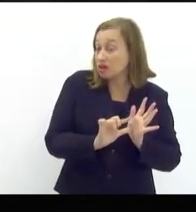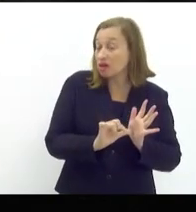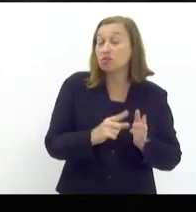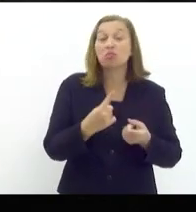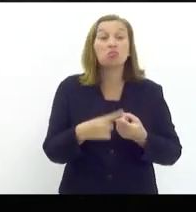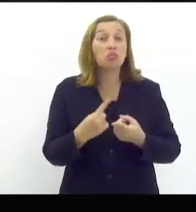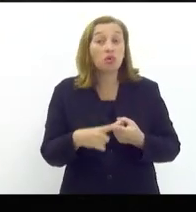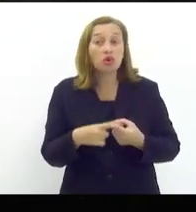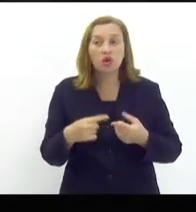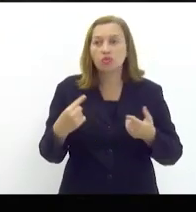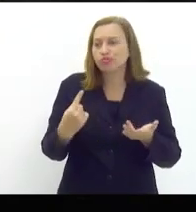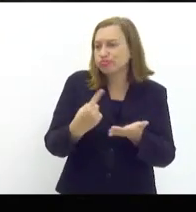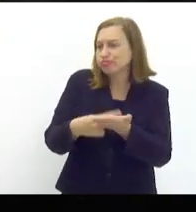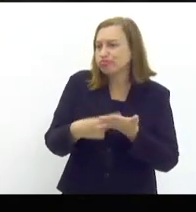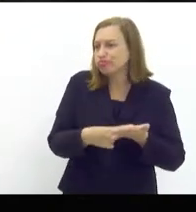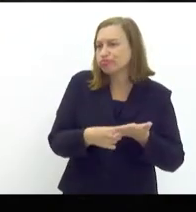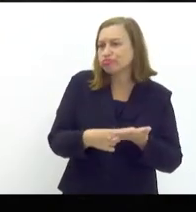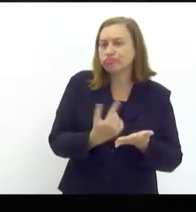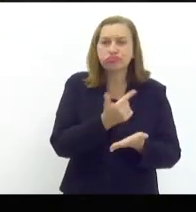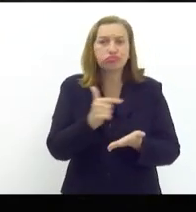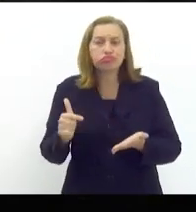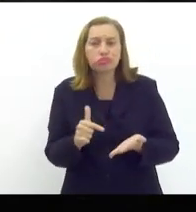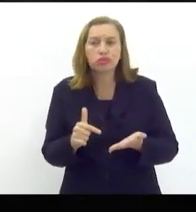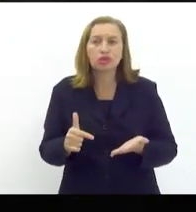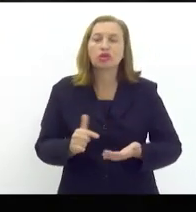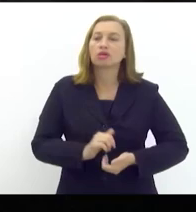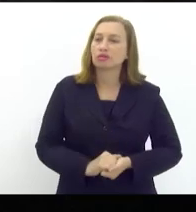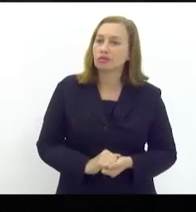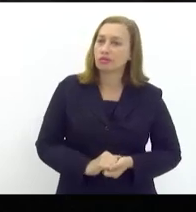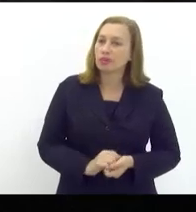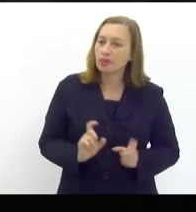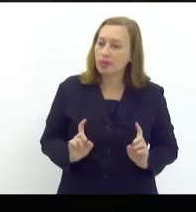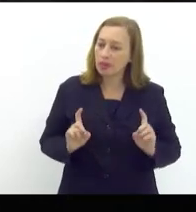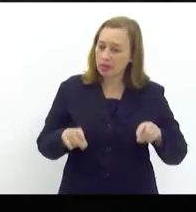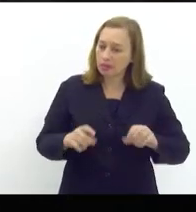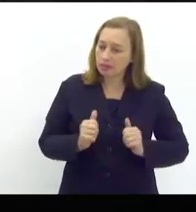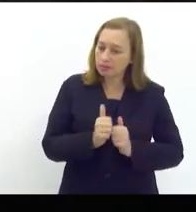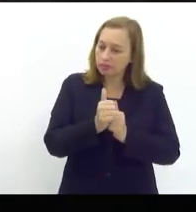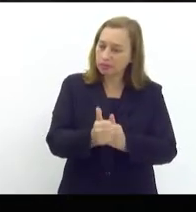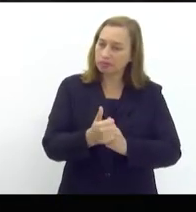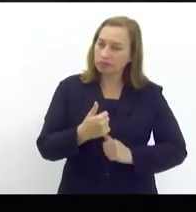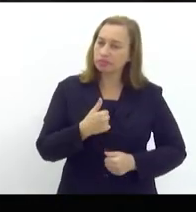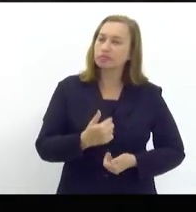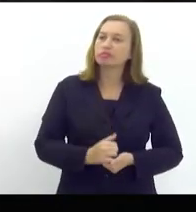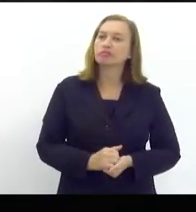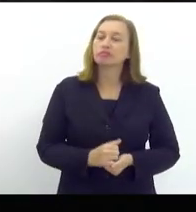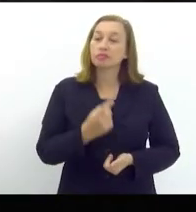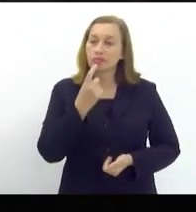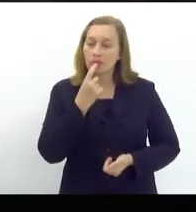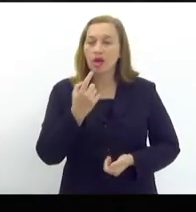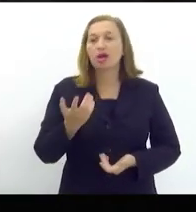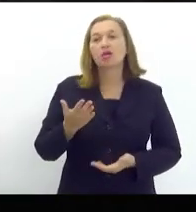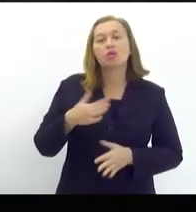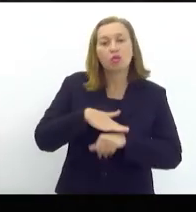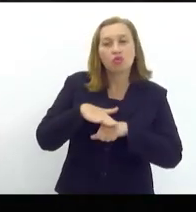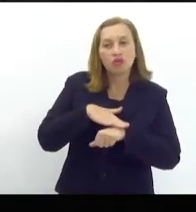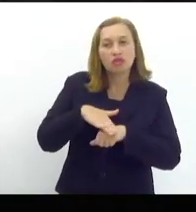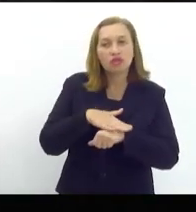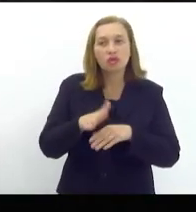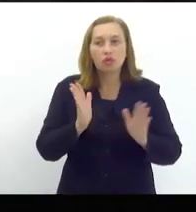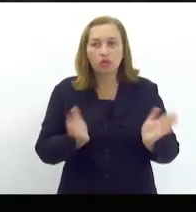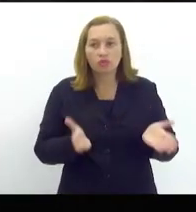que os acordos não estão sendo compridos o mandato está acompanhando isso de perto conversei hoje com